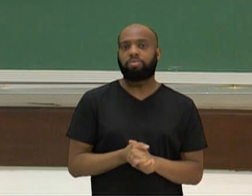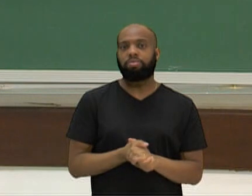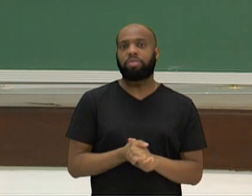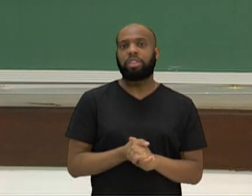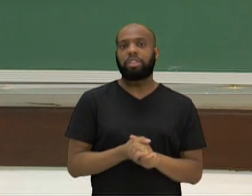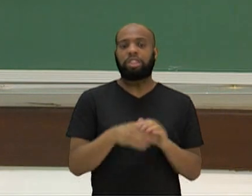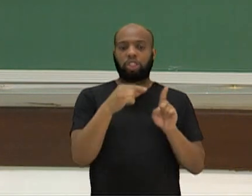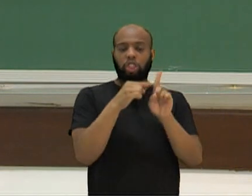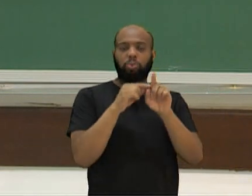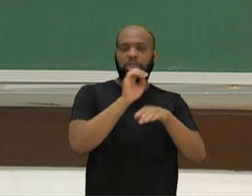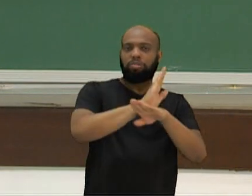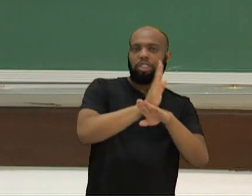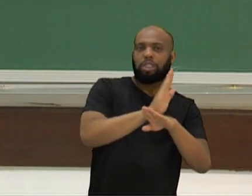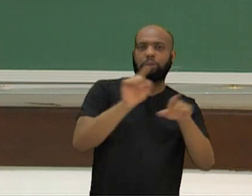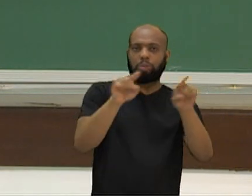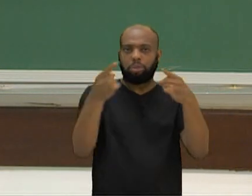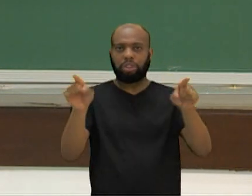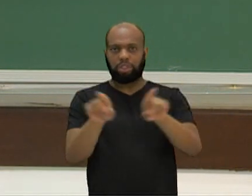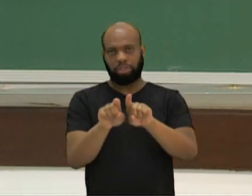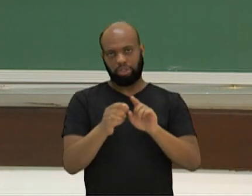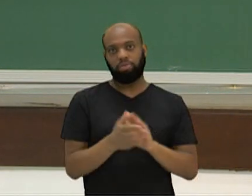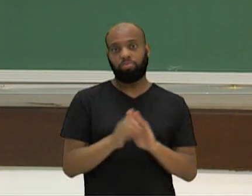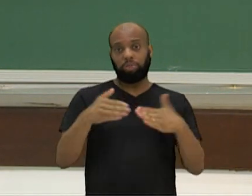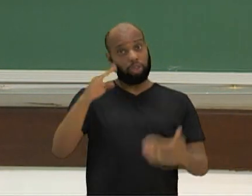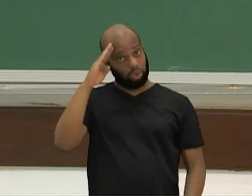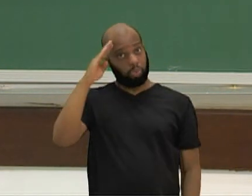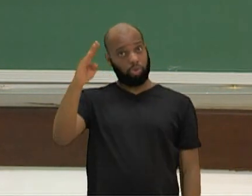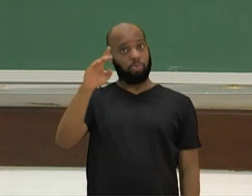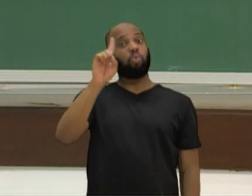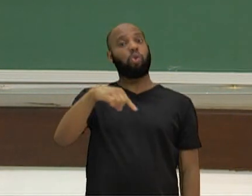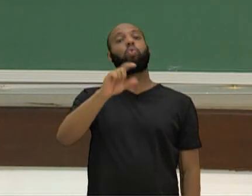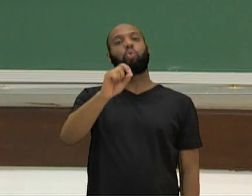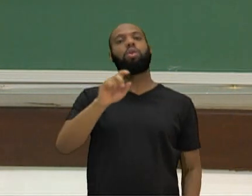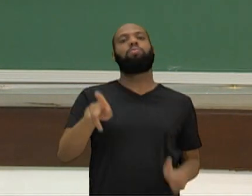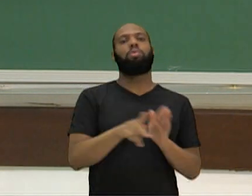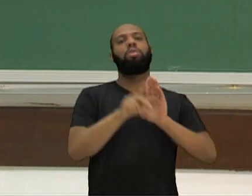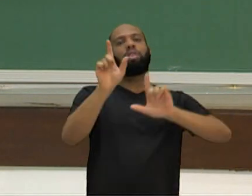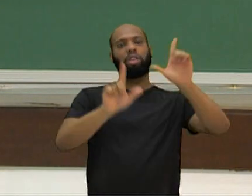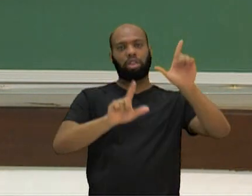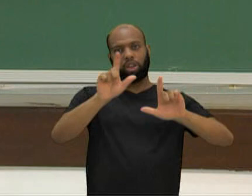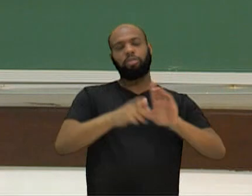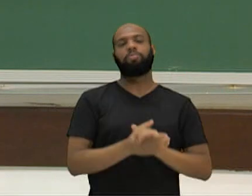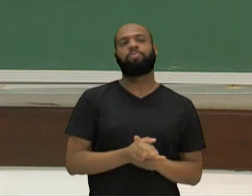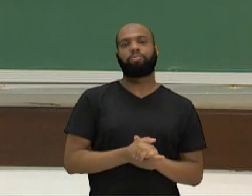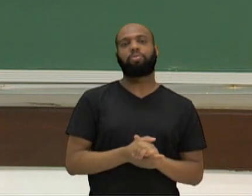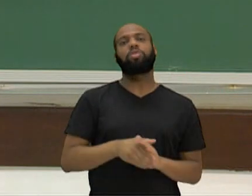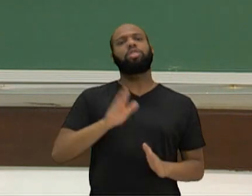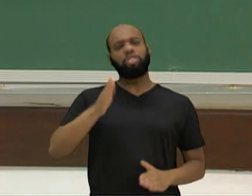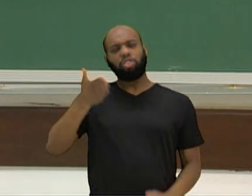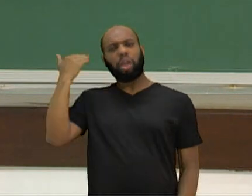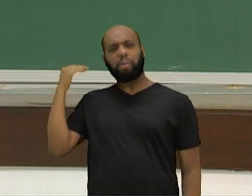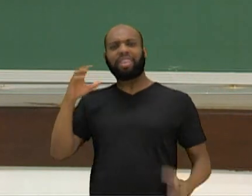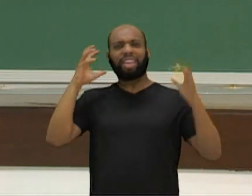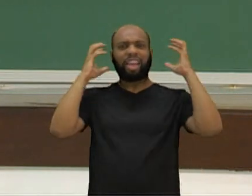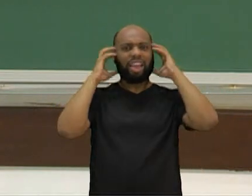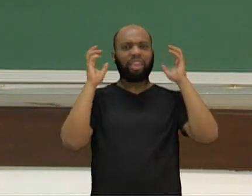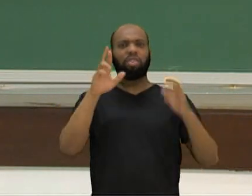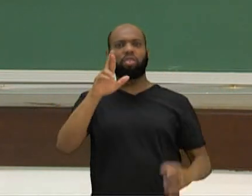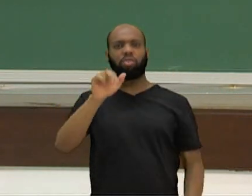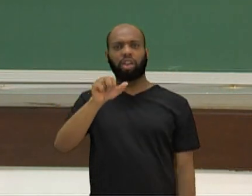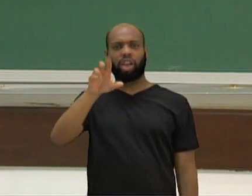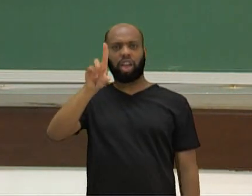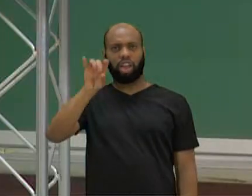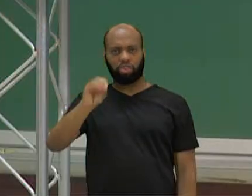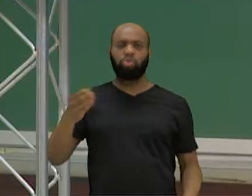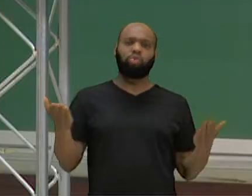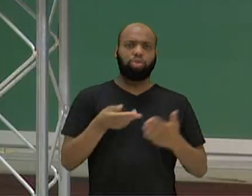tal tipo de filme, tipo de música. Então, o principal veículo disso é a TV, já foi a rádio, hoje continua de certa forma, e